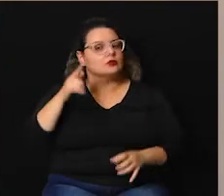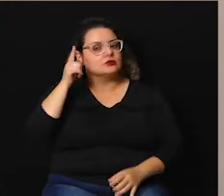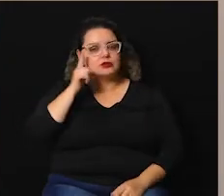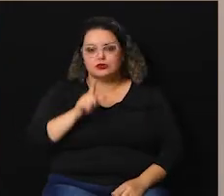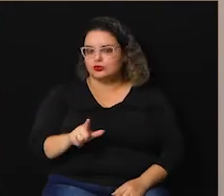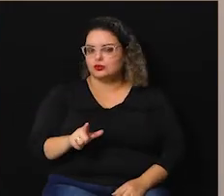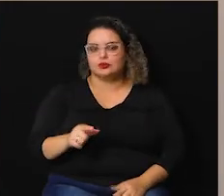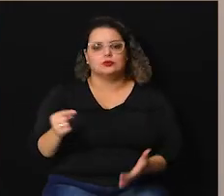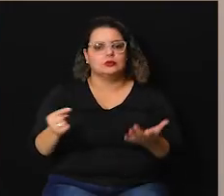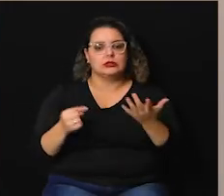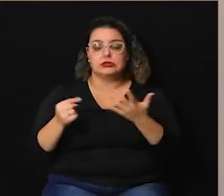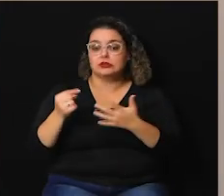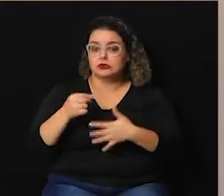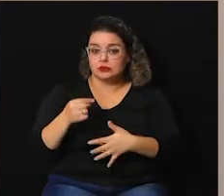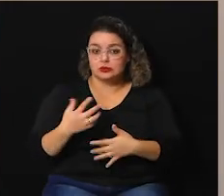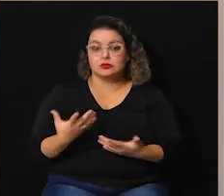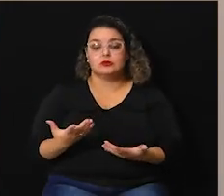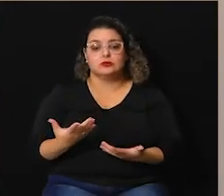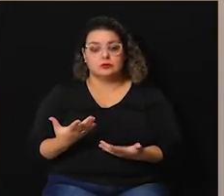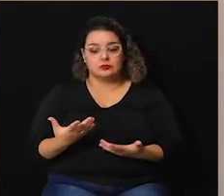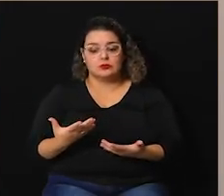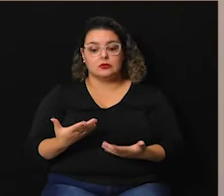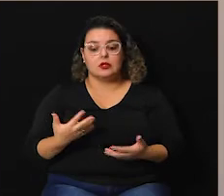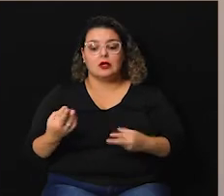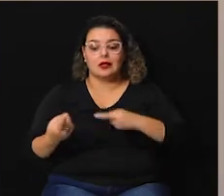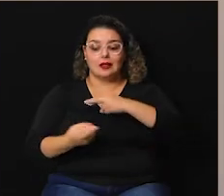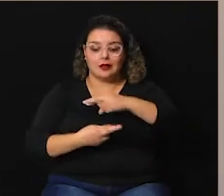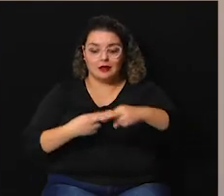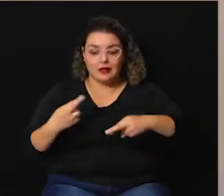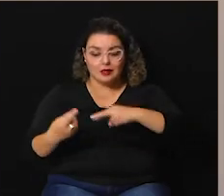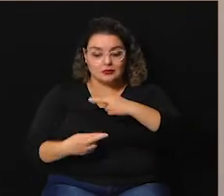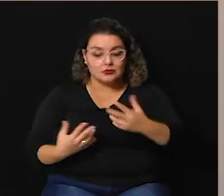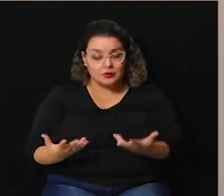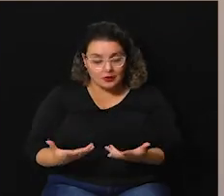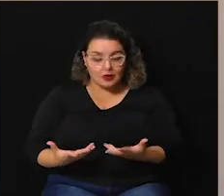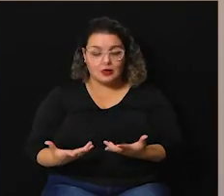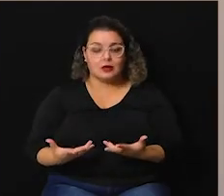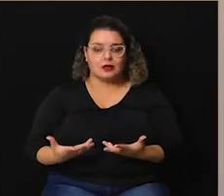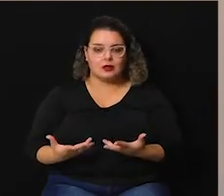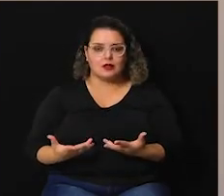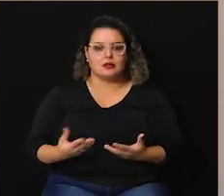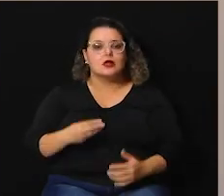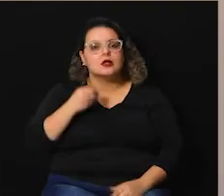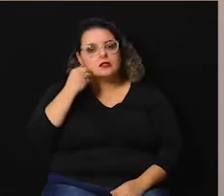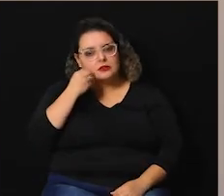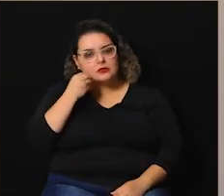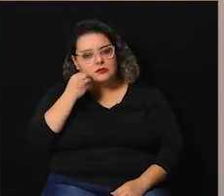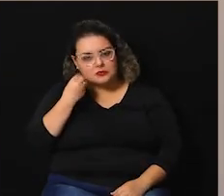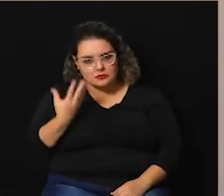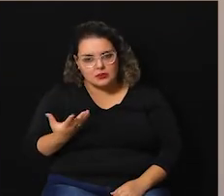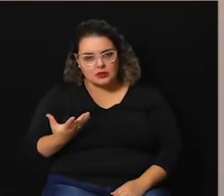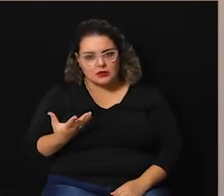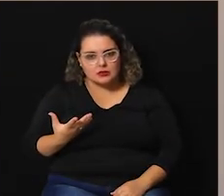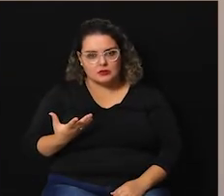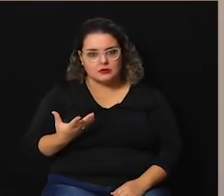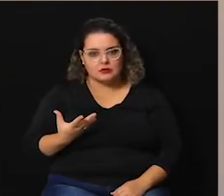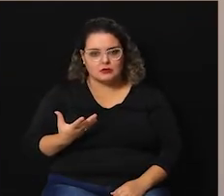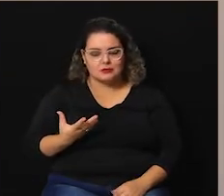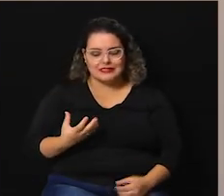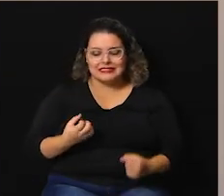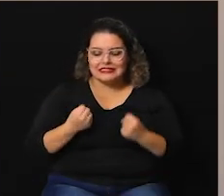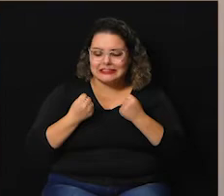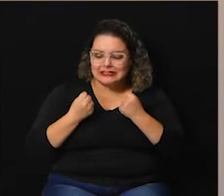dando conta de alguma situação relacionada a essas experiências, vamos dizer, de